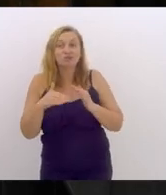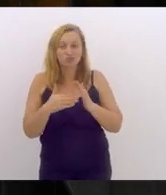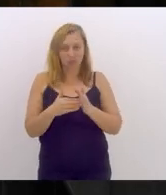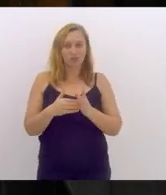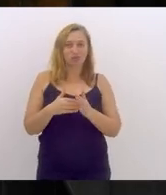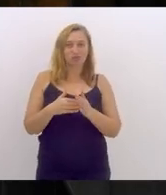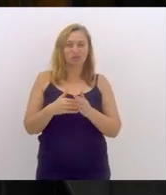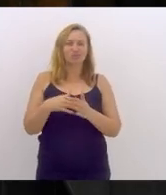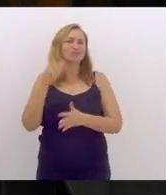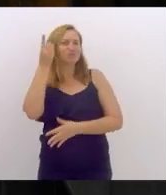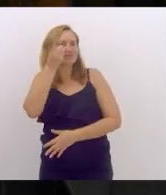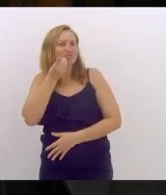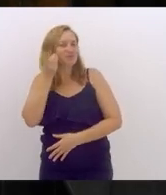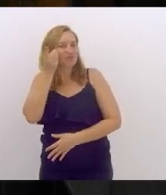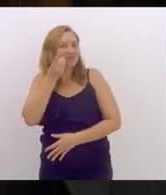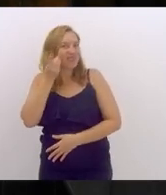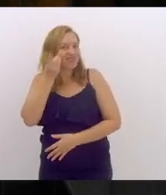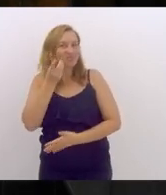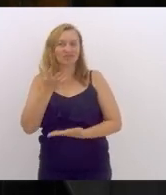Deputados